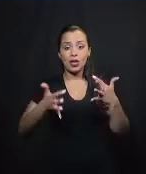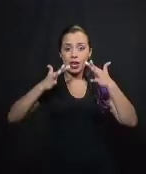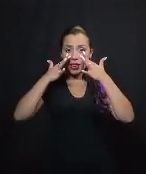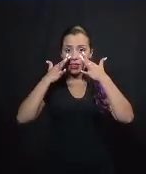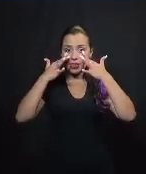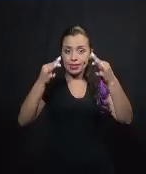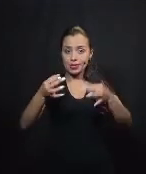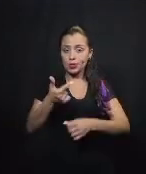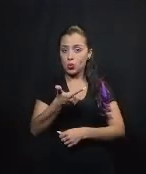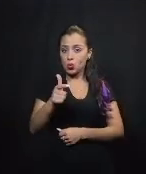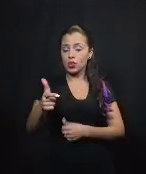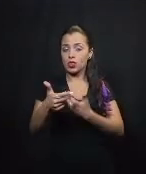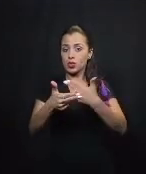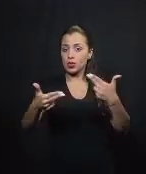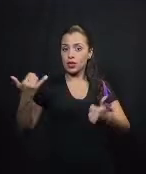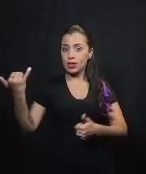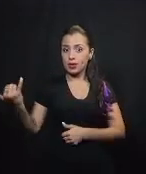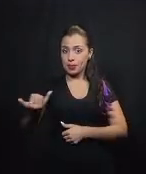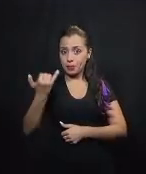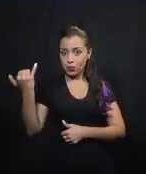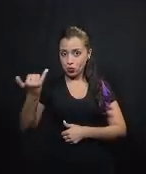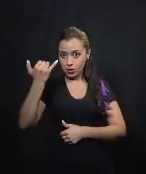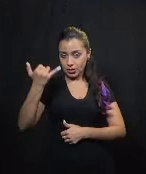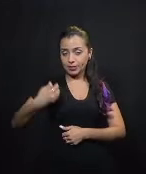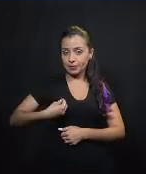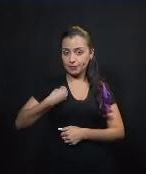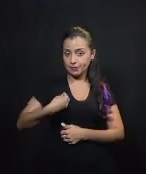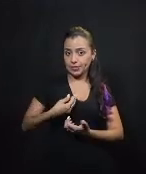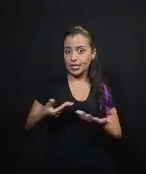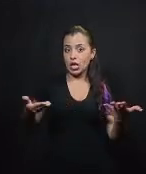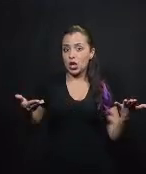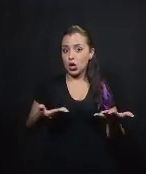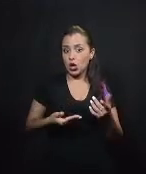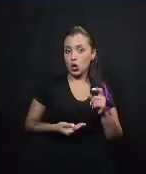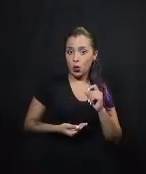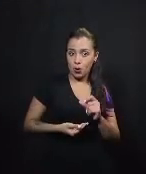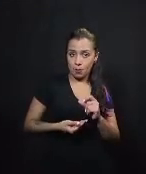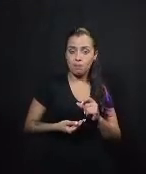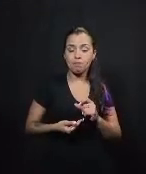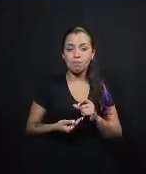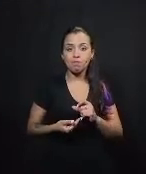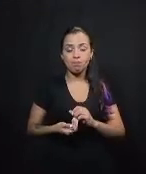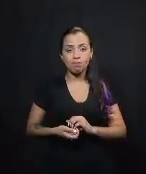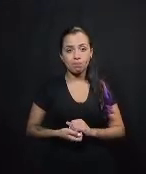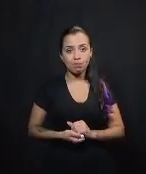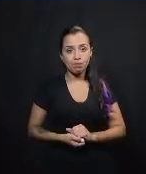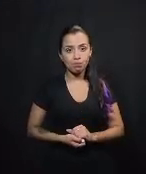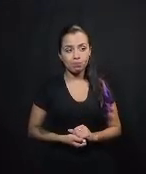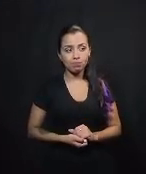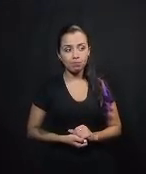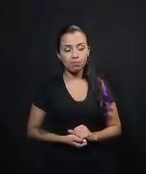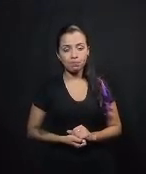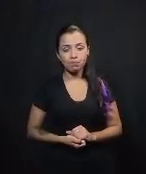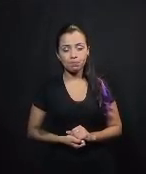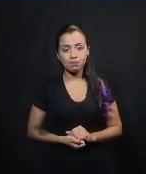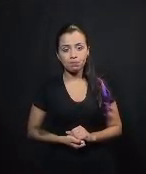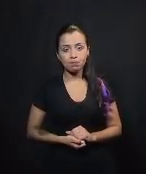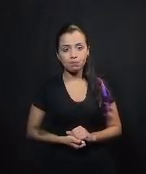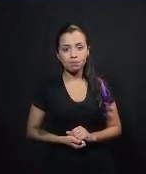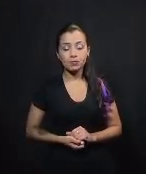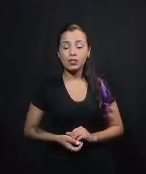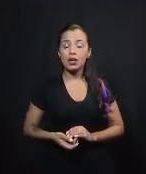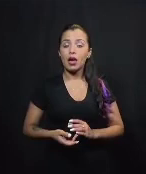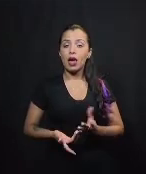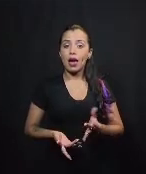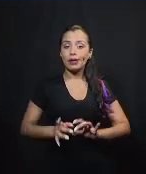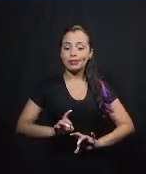mundo em que estamos vivendo. E esse mundo, e aí, quando eu digo isso, é a transformação das